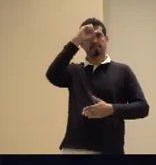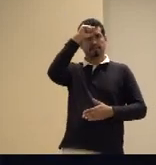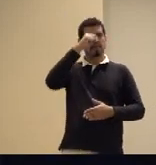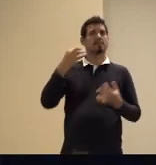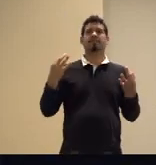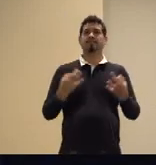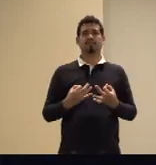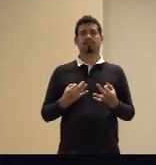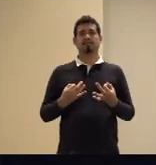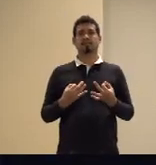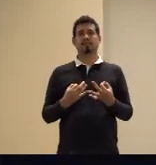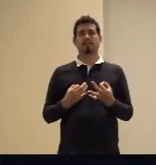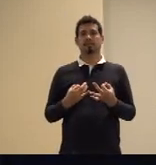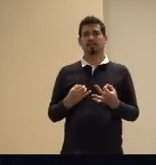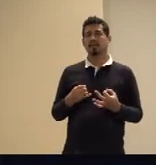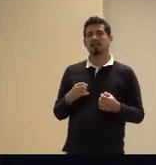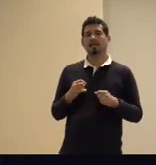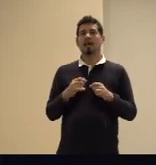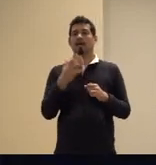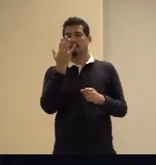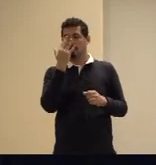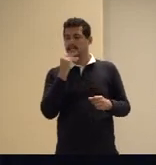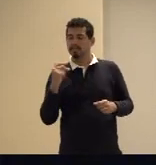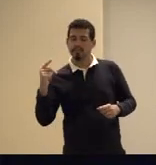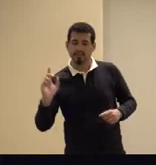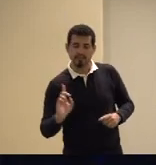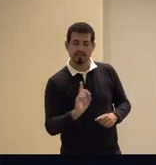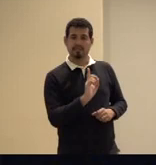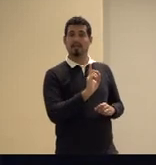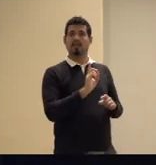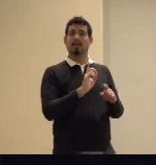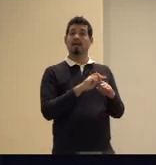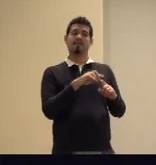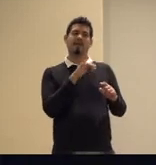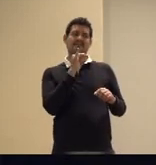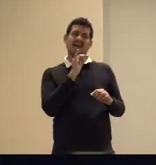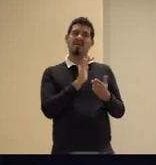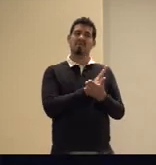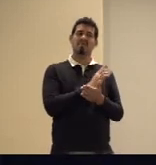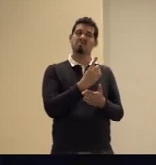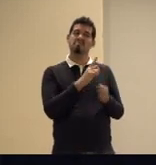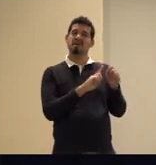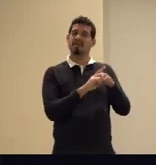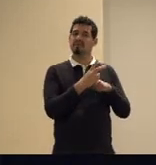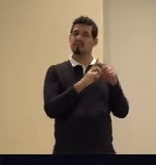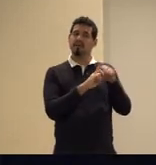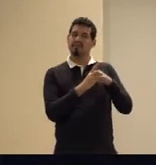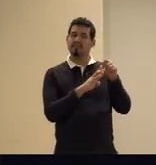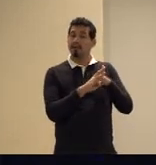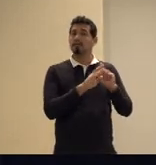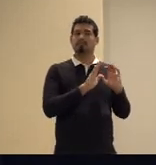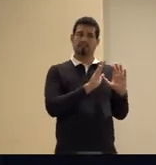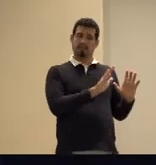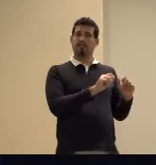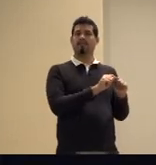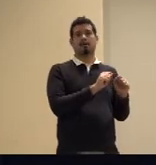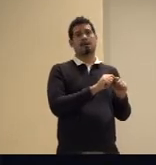criança que chega à instituição de modo provisório. Ele tem que estar,